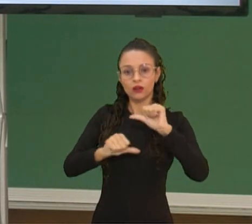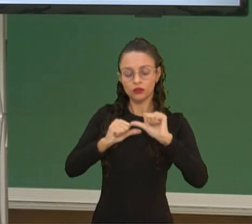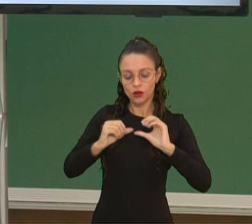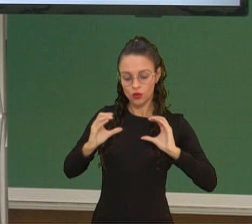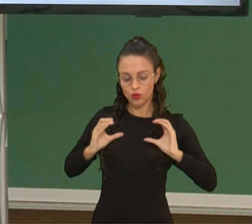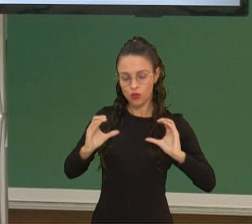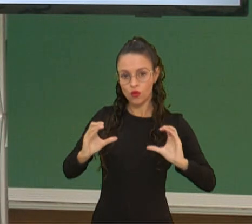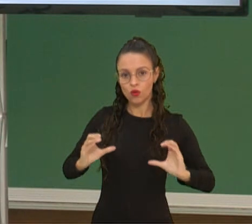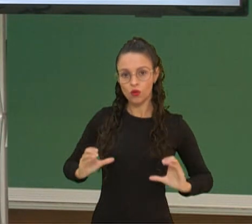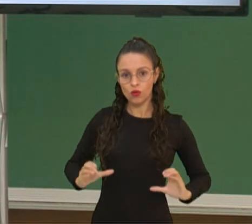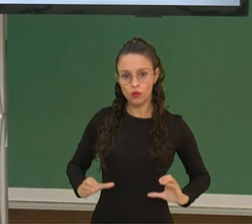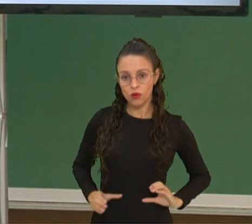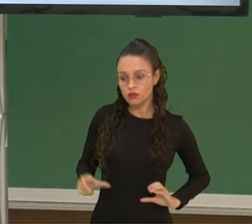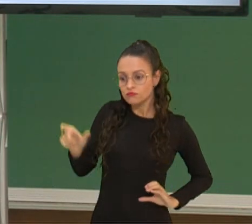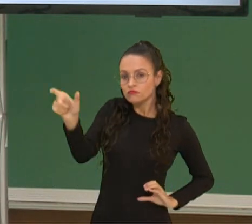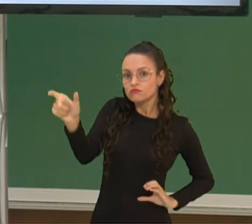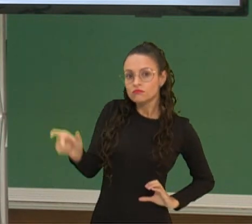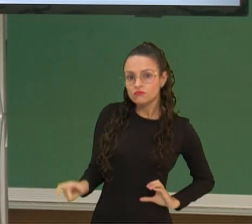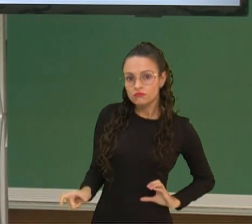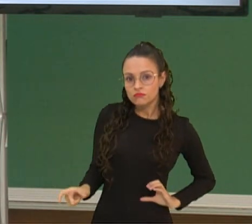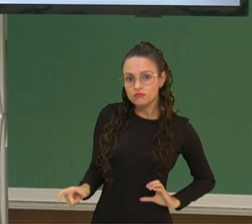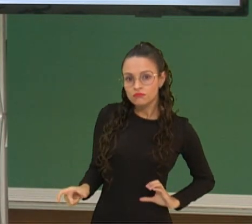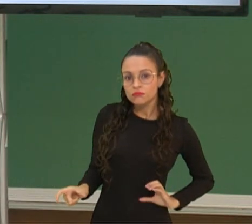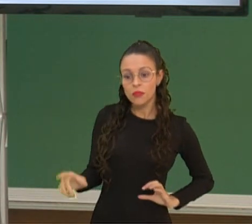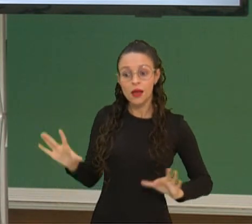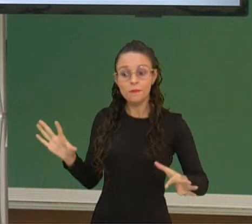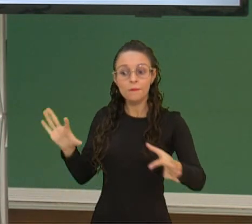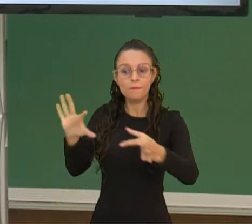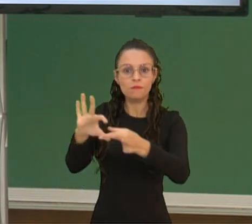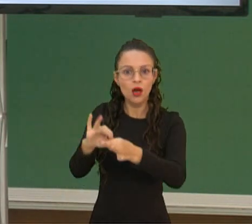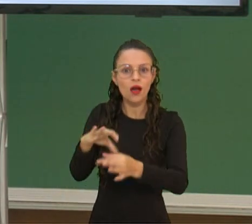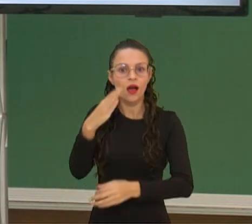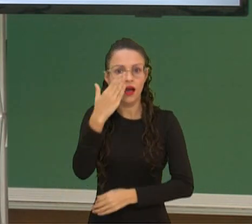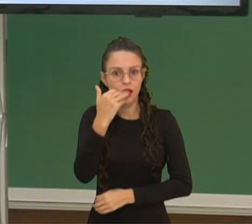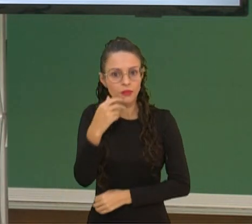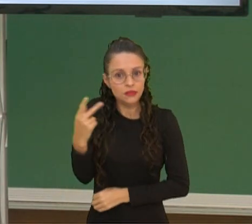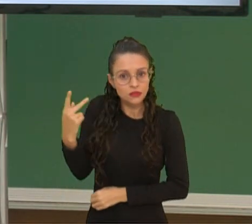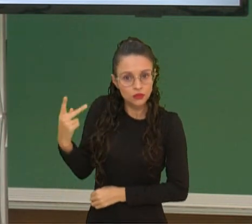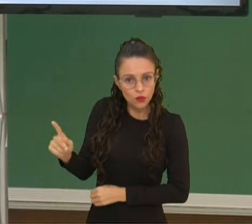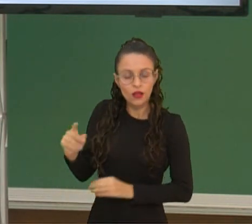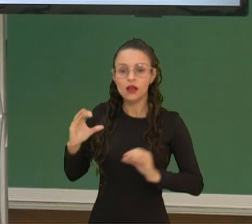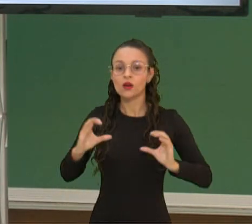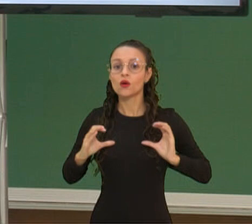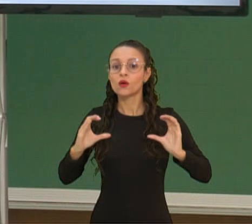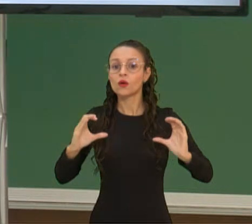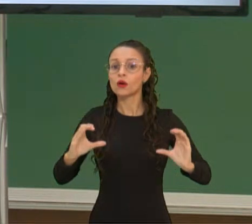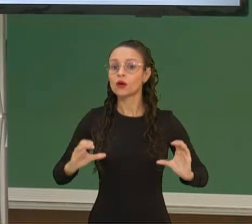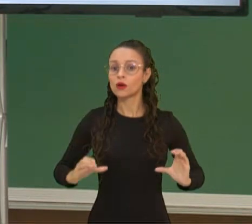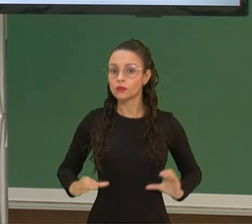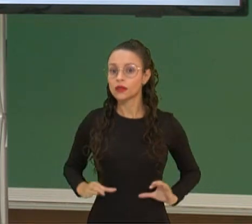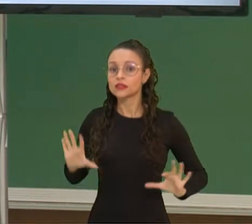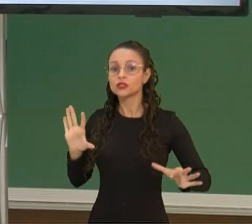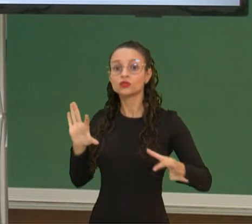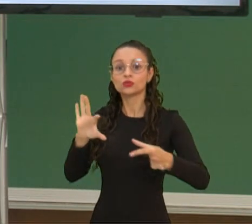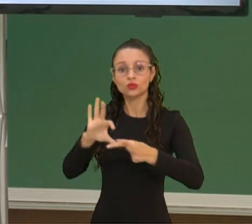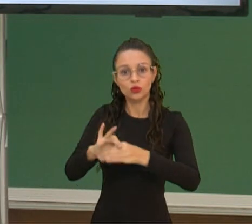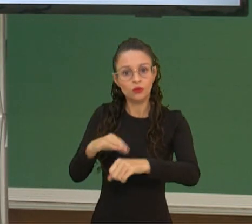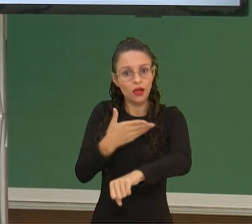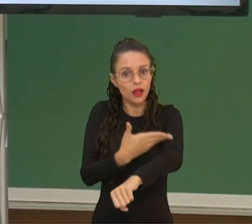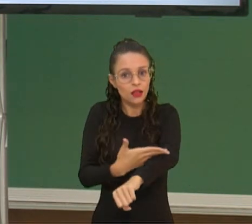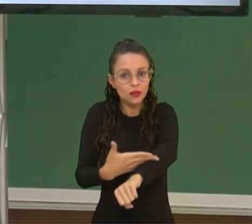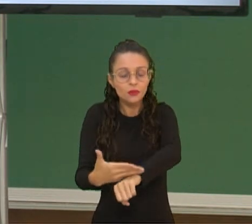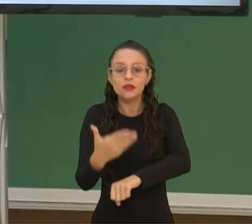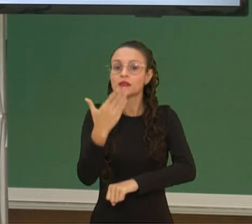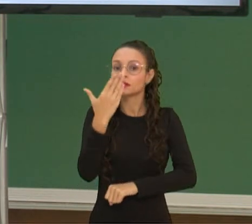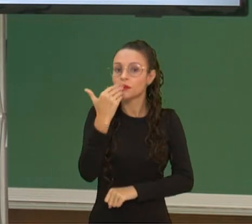comportamento da pessoa que se referem à alimentação dela então comportamentos com relação aos hábitos